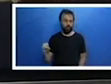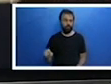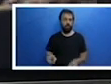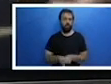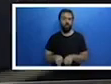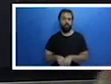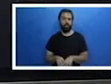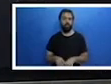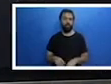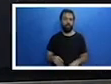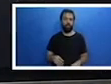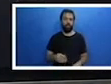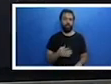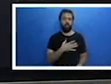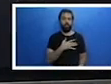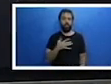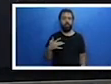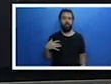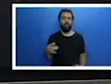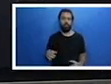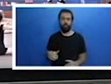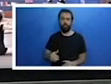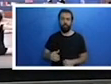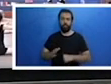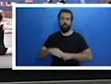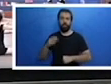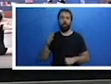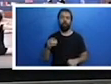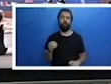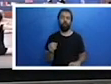e algumas curiosidades sobre a ginástica.